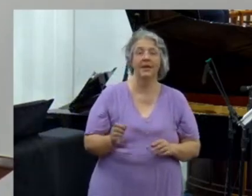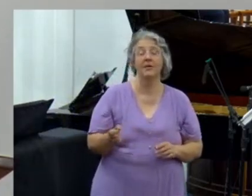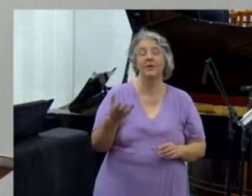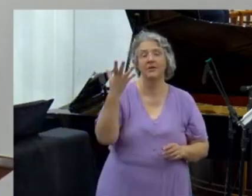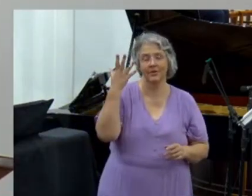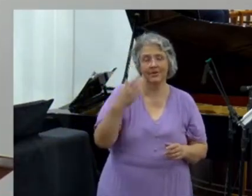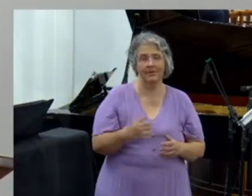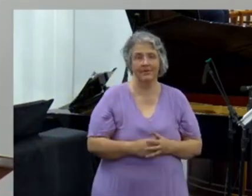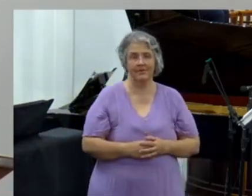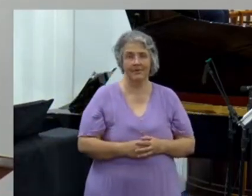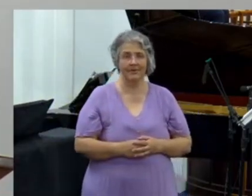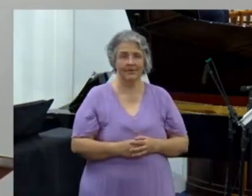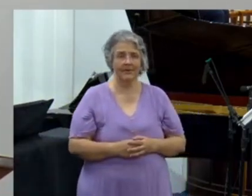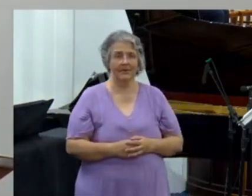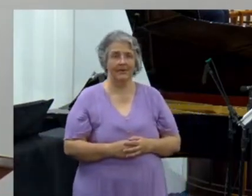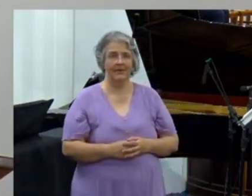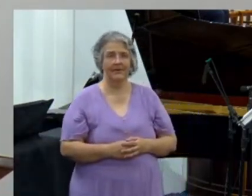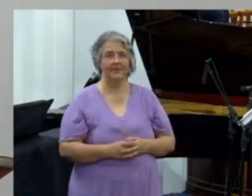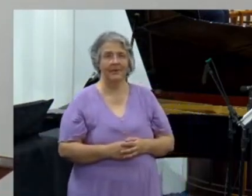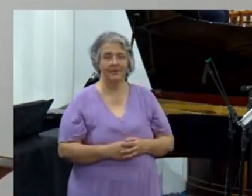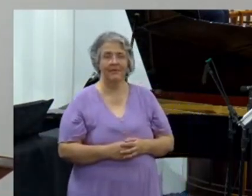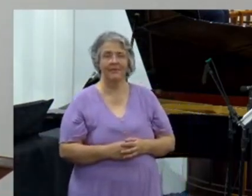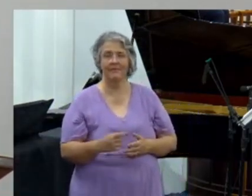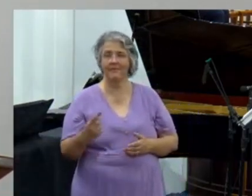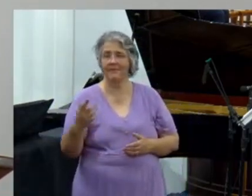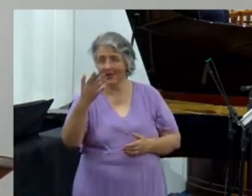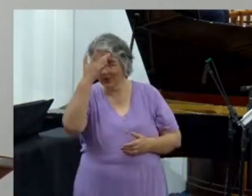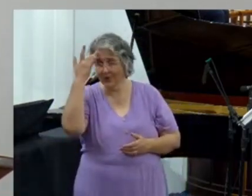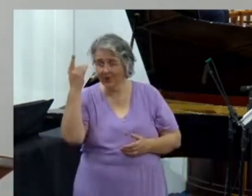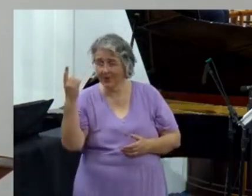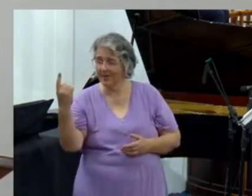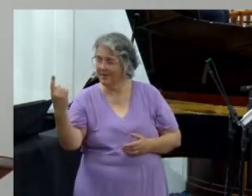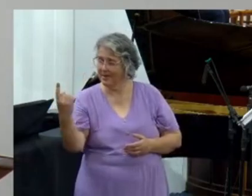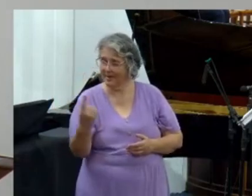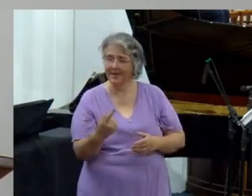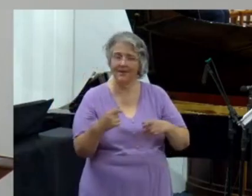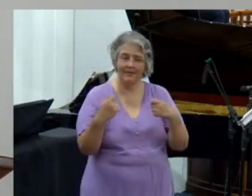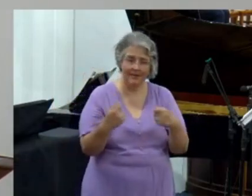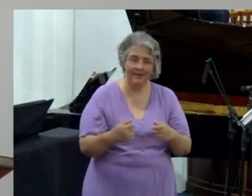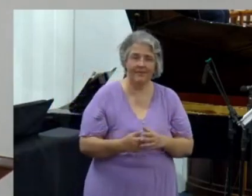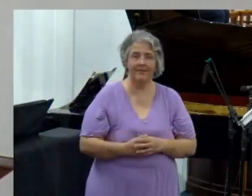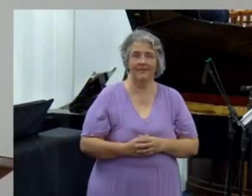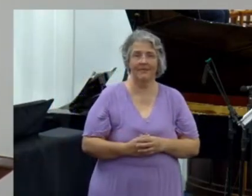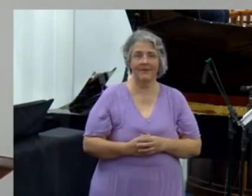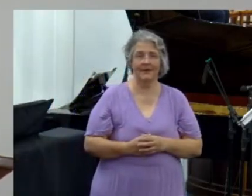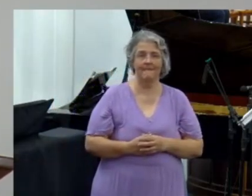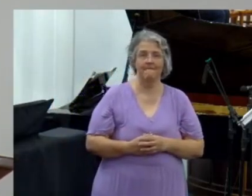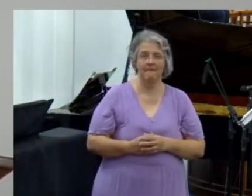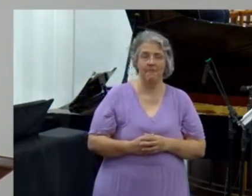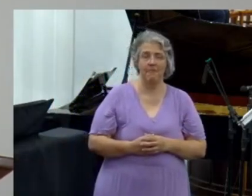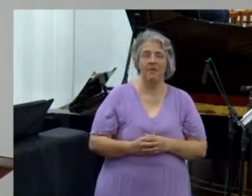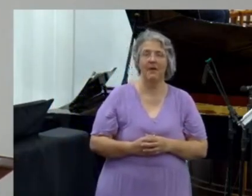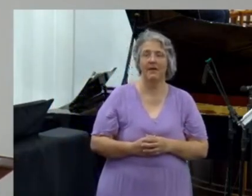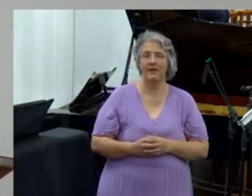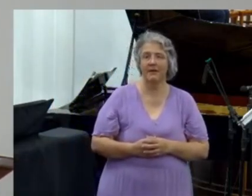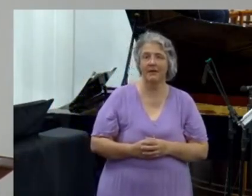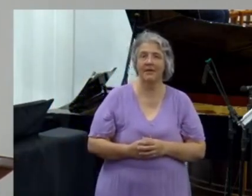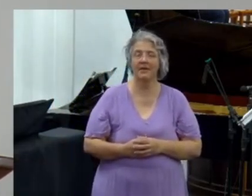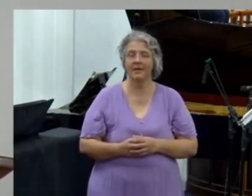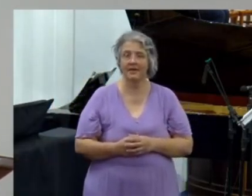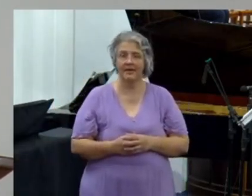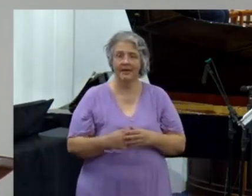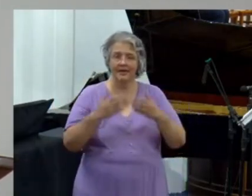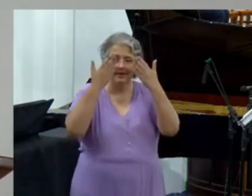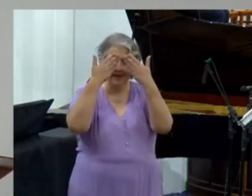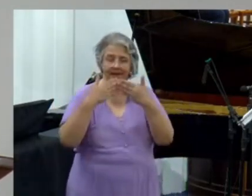nesse movimento de cegos e coxos. E que nós vamos ver também no movimento das crianças no final do versículo